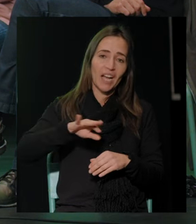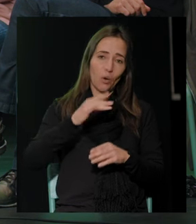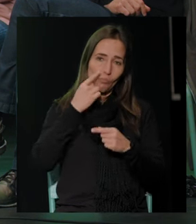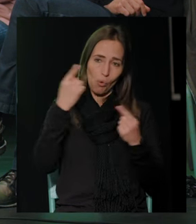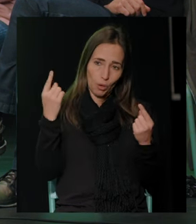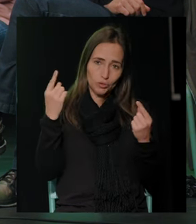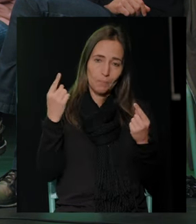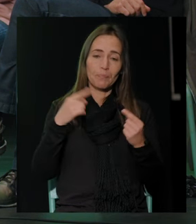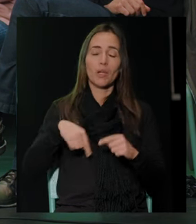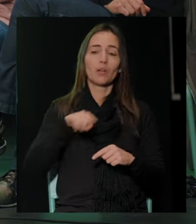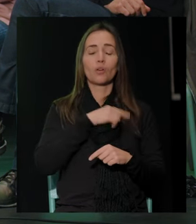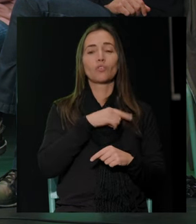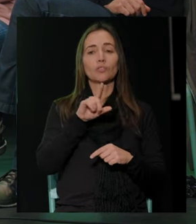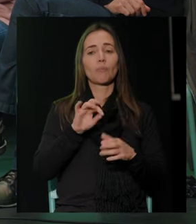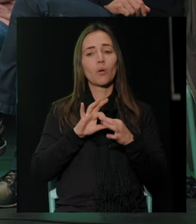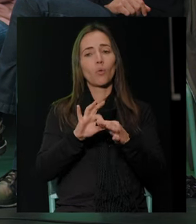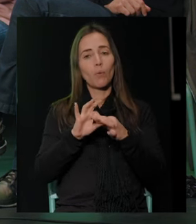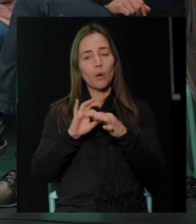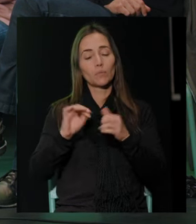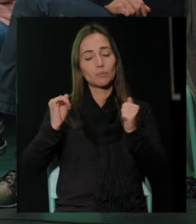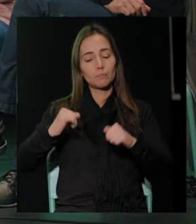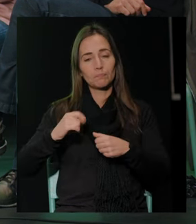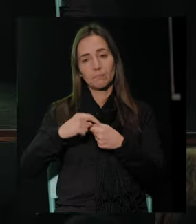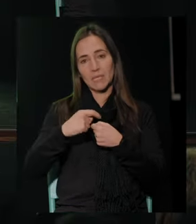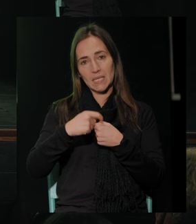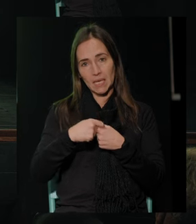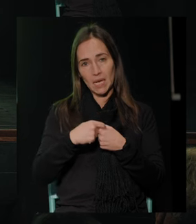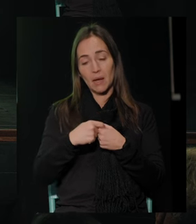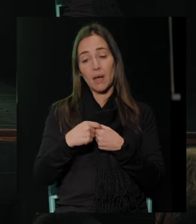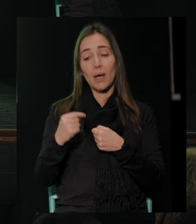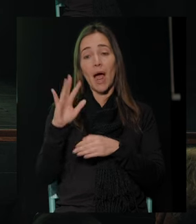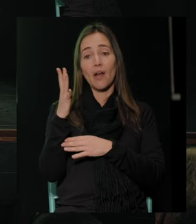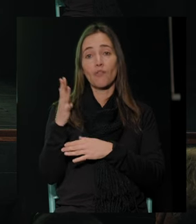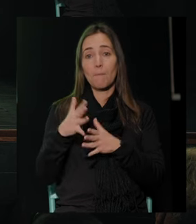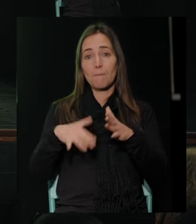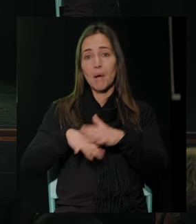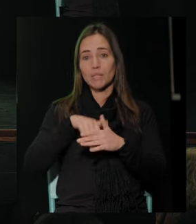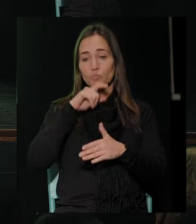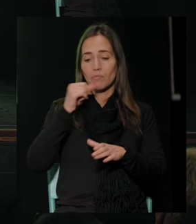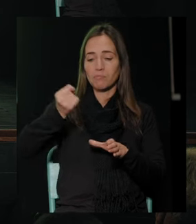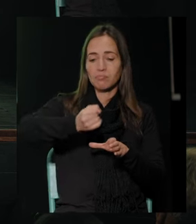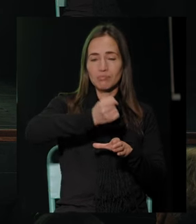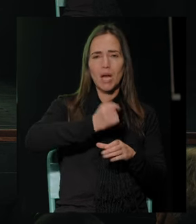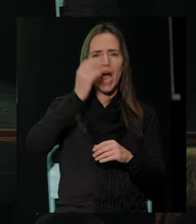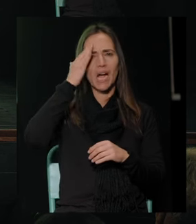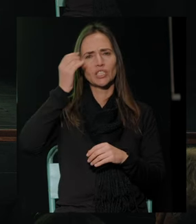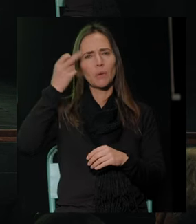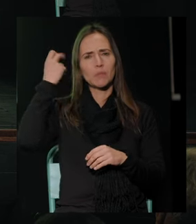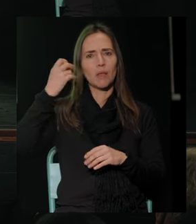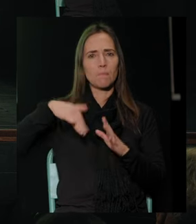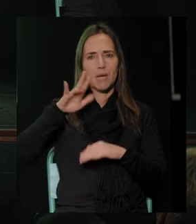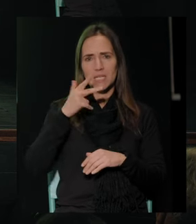então, nós também colaboramos em parceria para plantar a maior quantidade de árvores possível. Acho que o ano passado ultrapassámos as 100